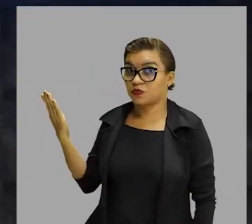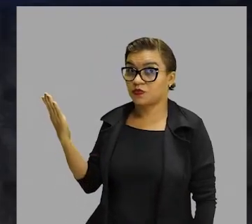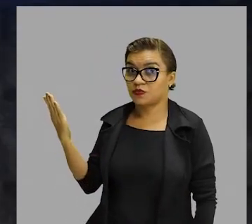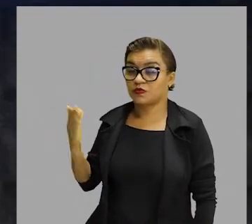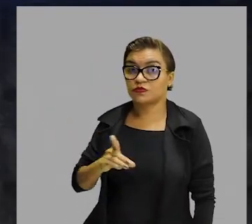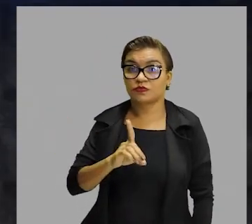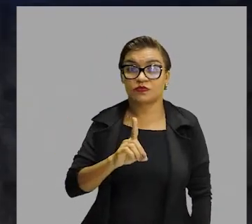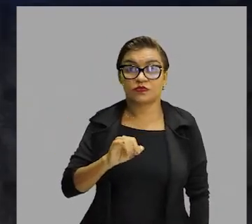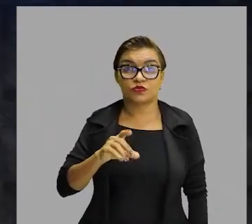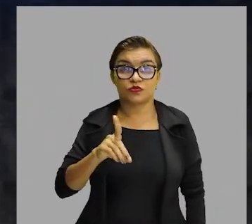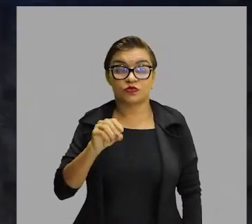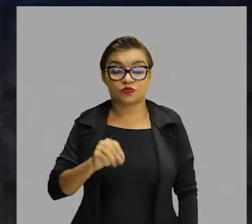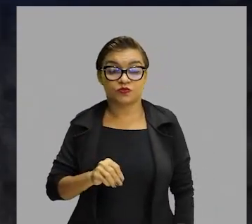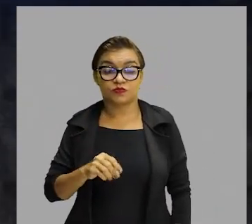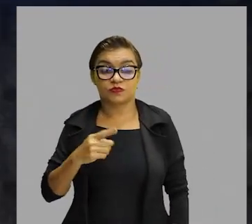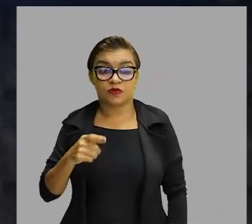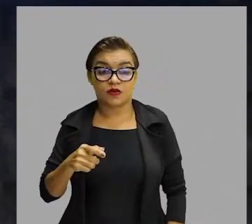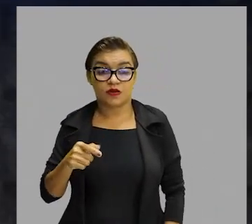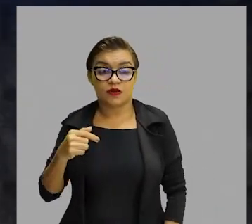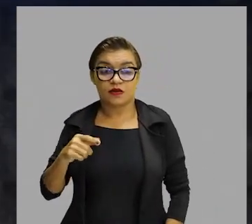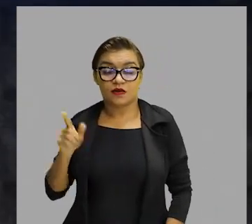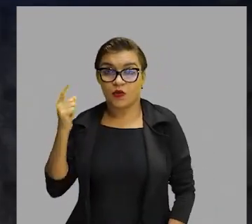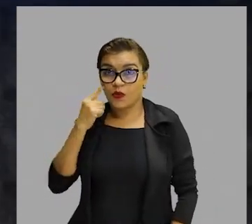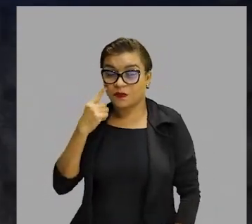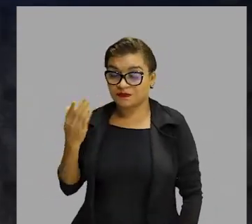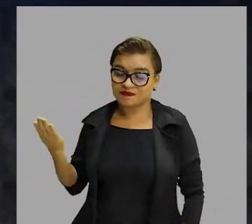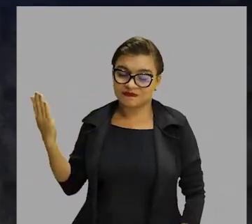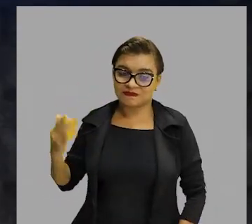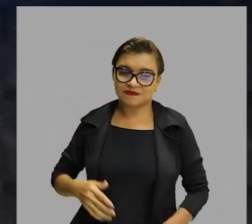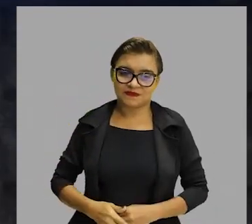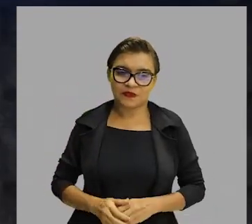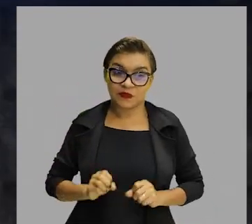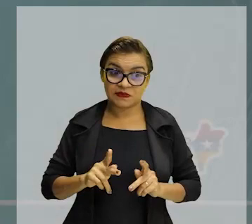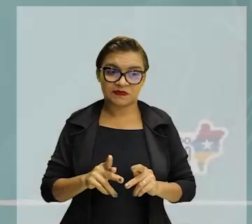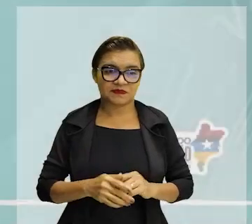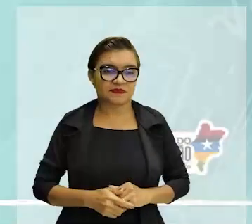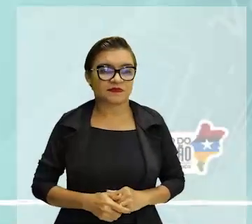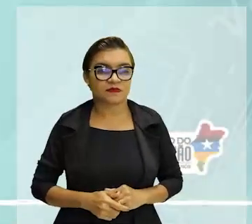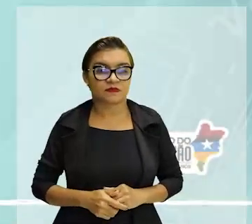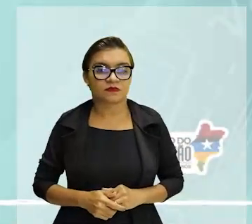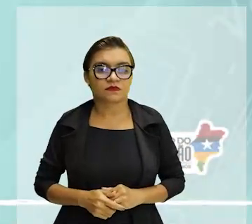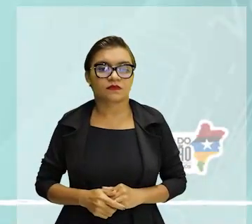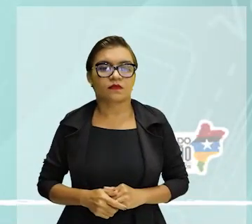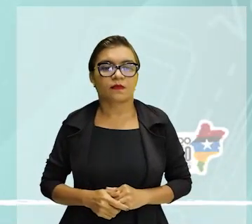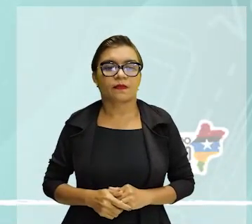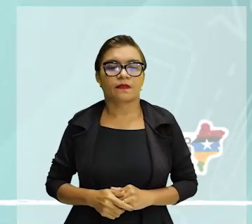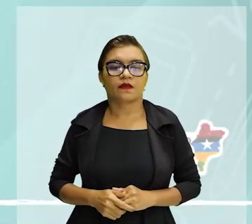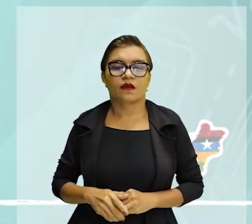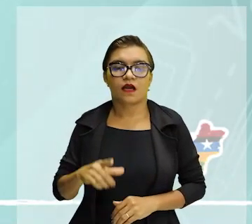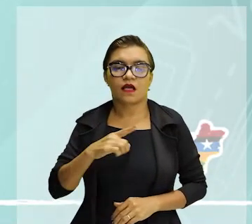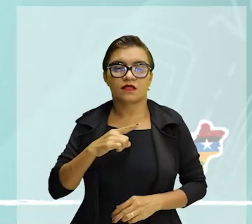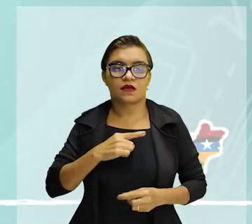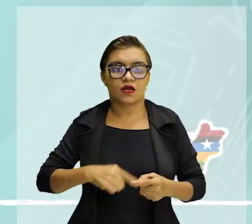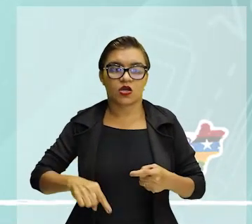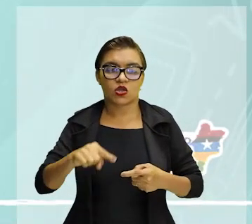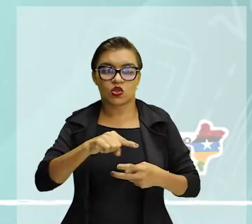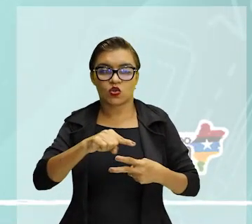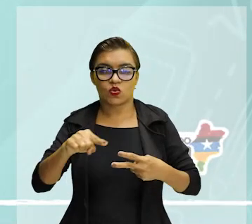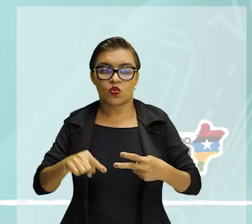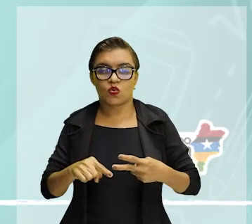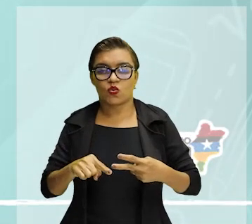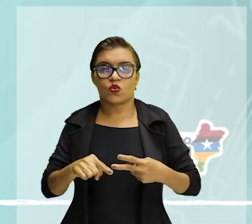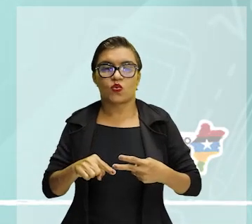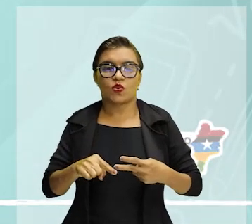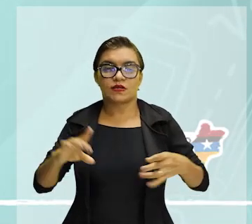esse circuito, esse componente nos circuitos elétricos, tá ok? Então, um diodo ele possui dois terminais ligados,